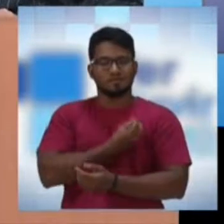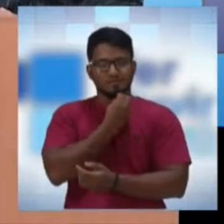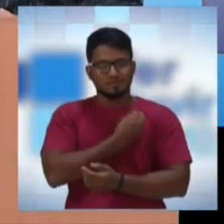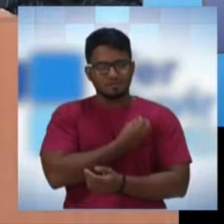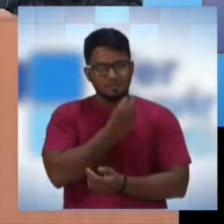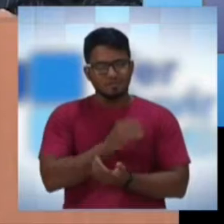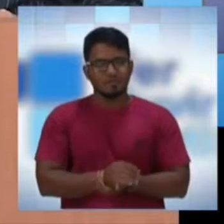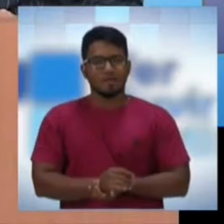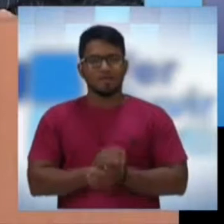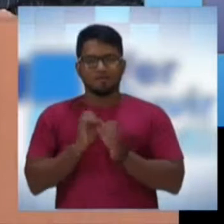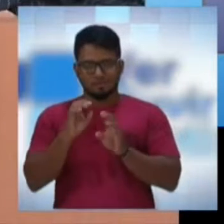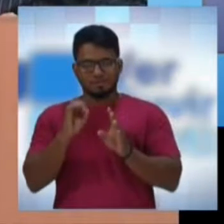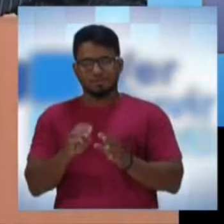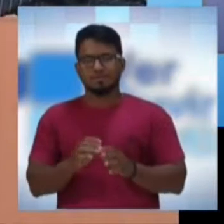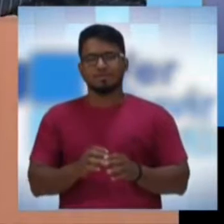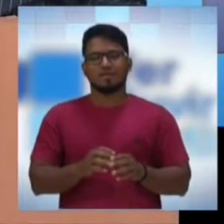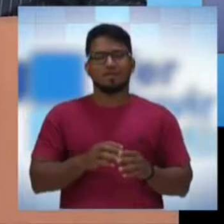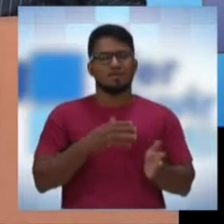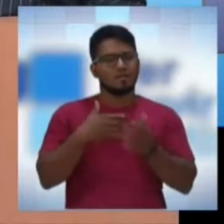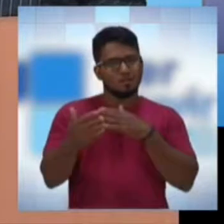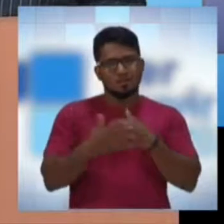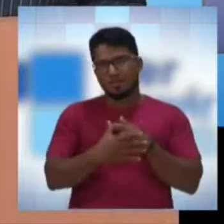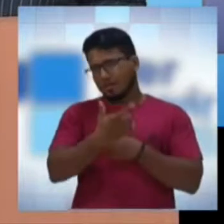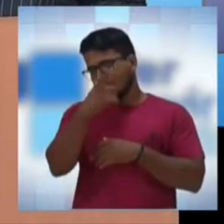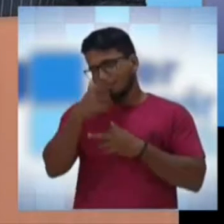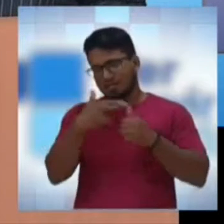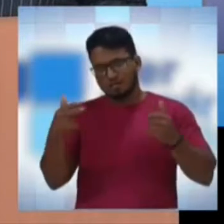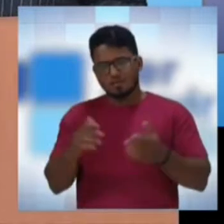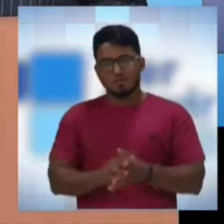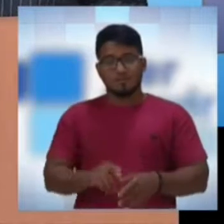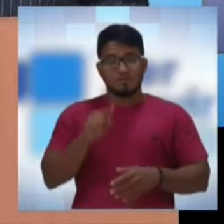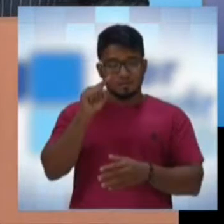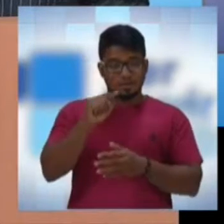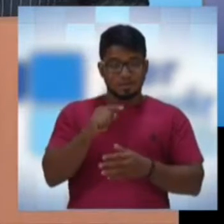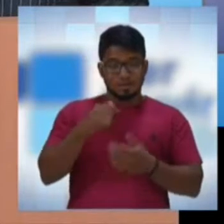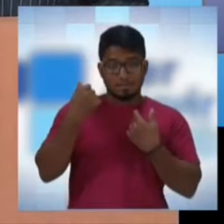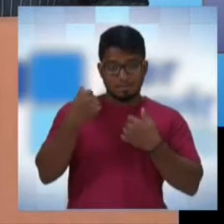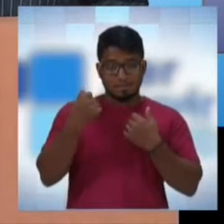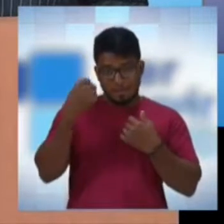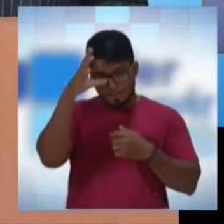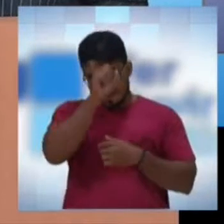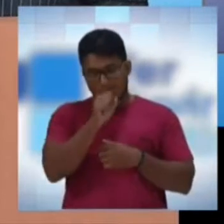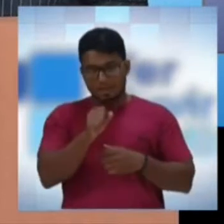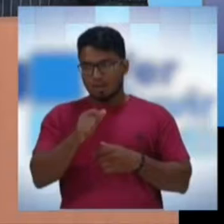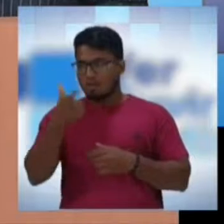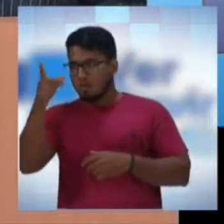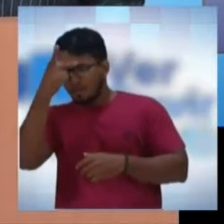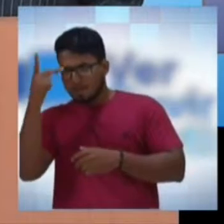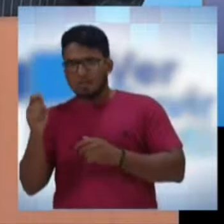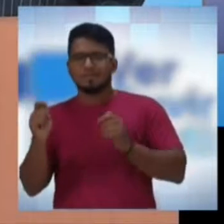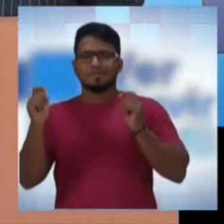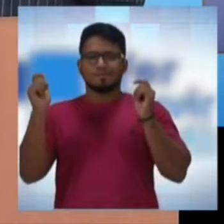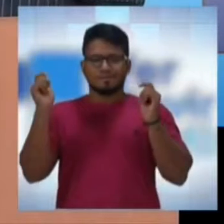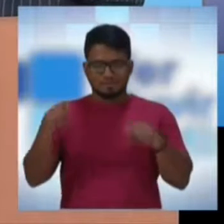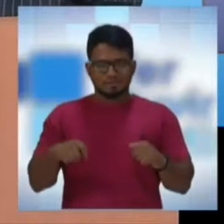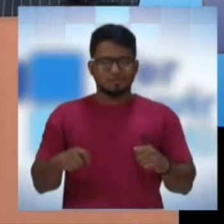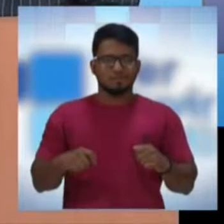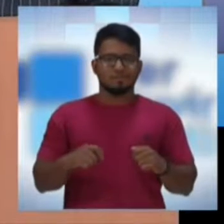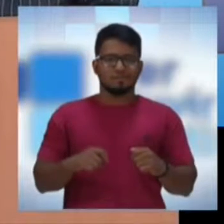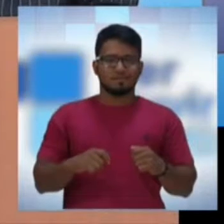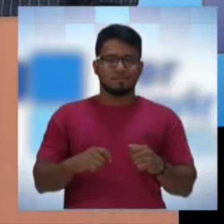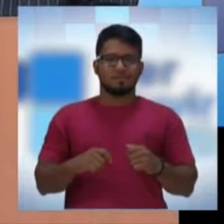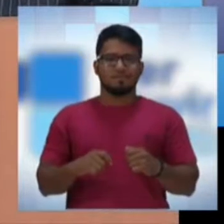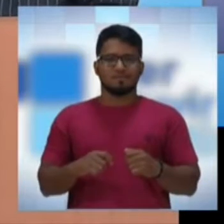a vivência, ela ensina muito mais do que qualquer outra coisa, né? Você aprender com o outro, isso, você...